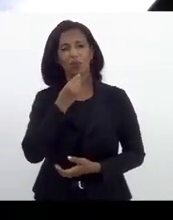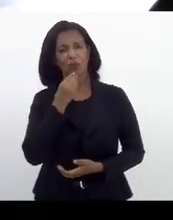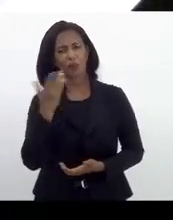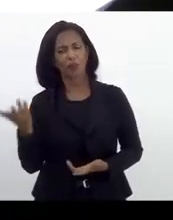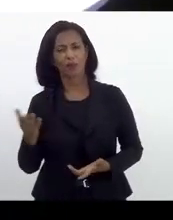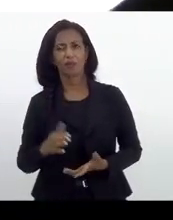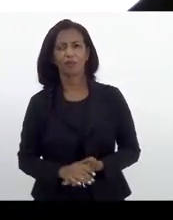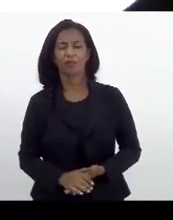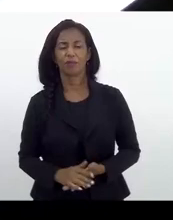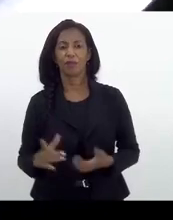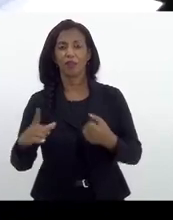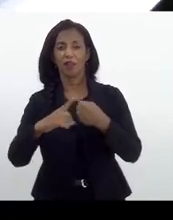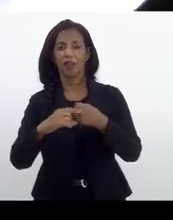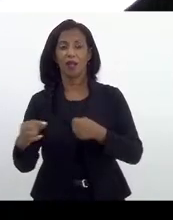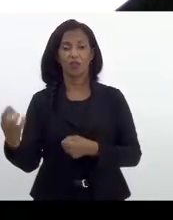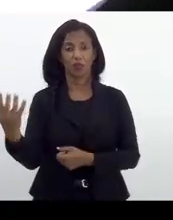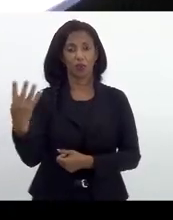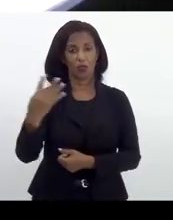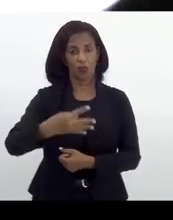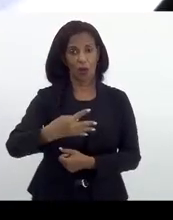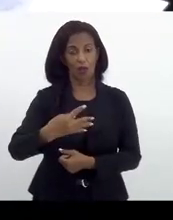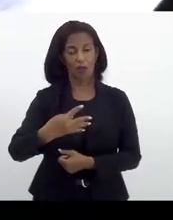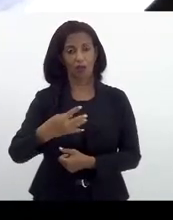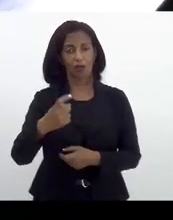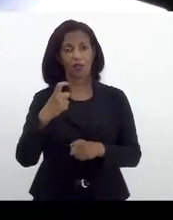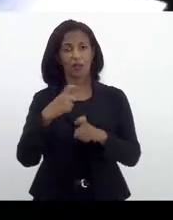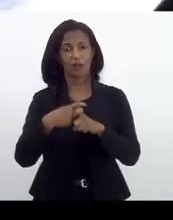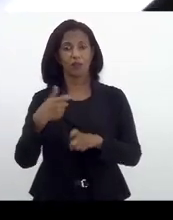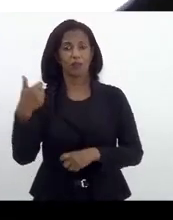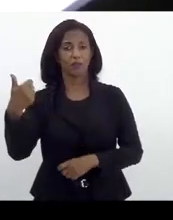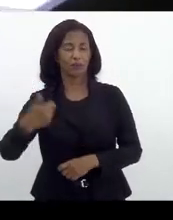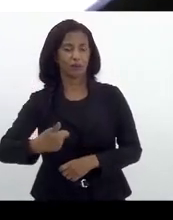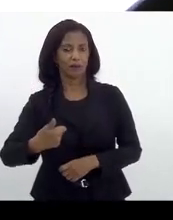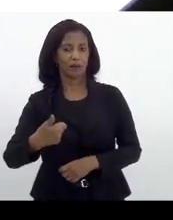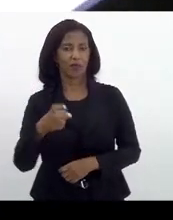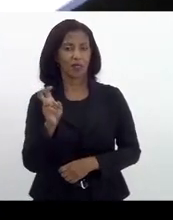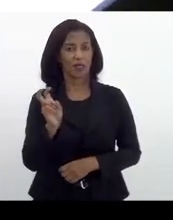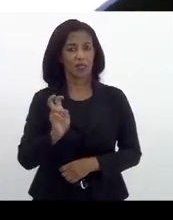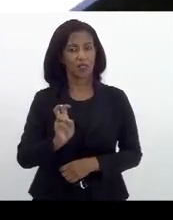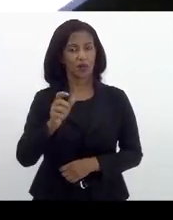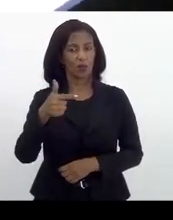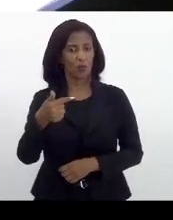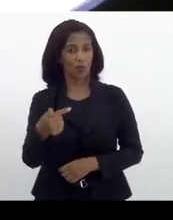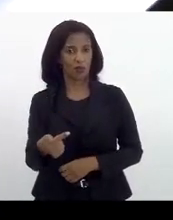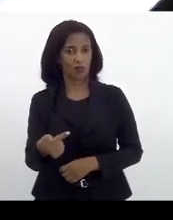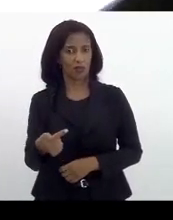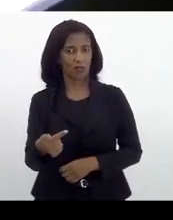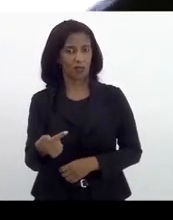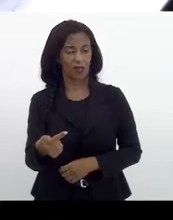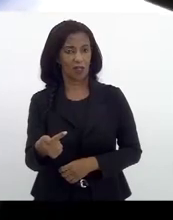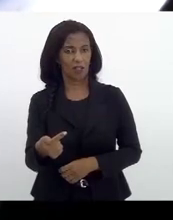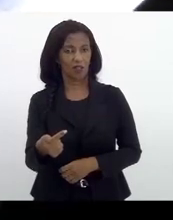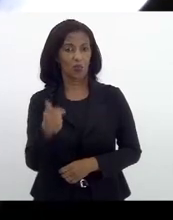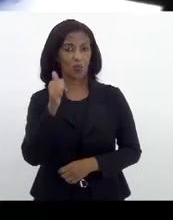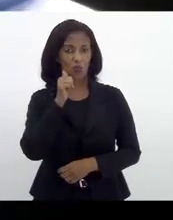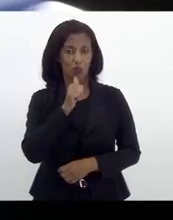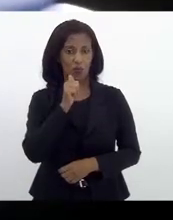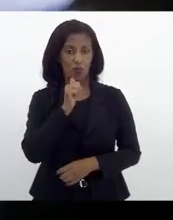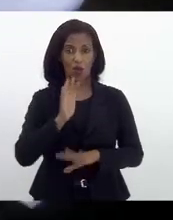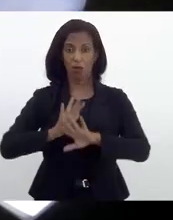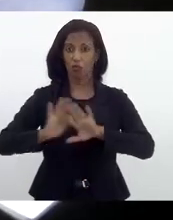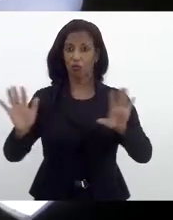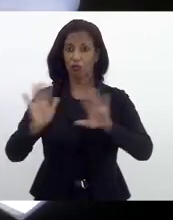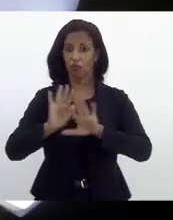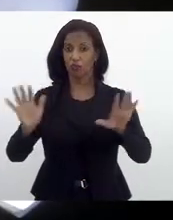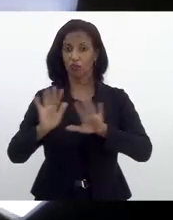artigo 4º inciso 1º 57 anos de idade se mulher aí nós não estamos